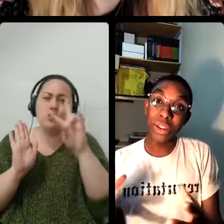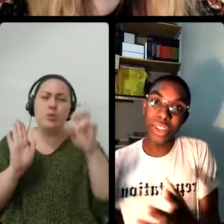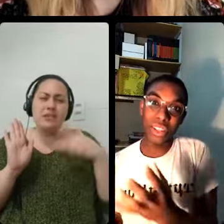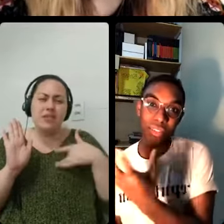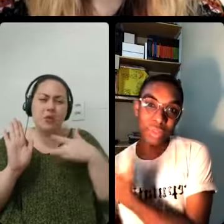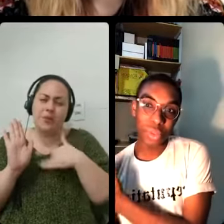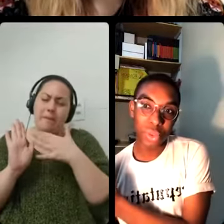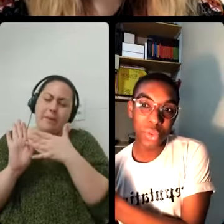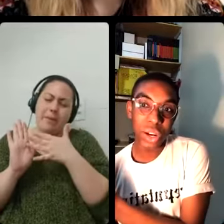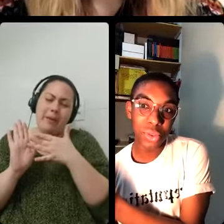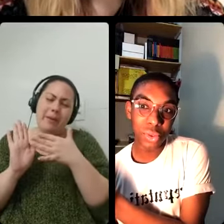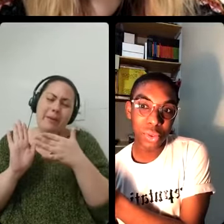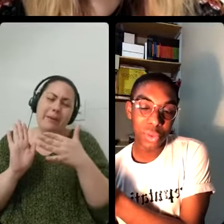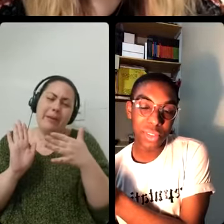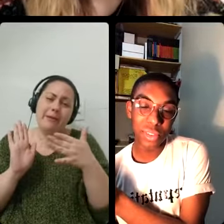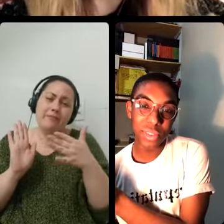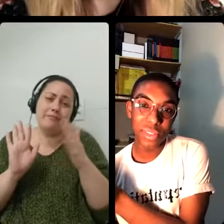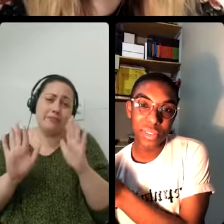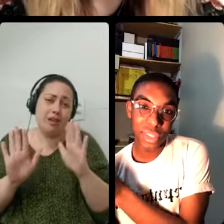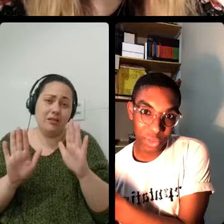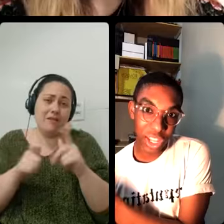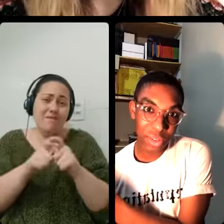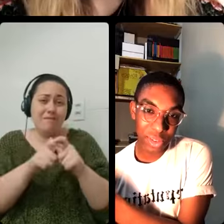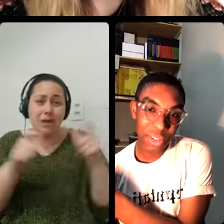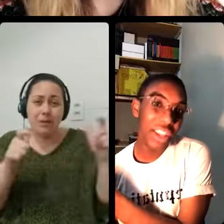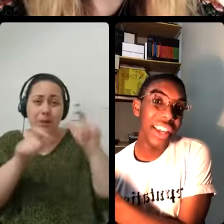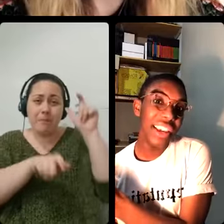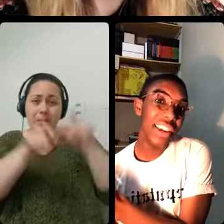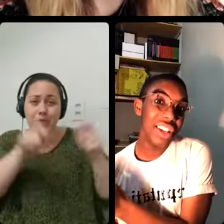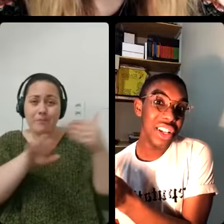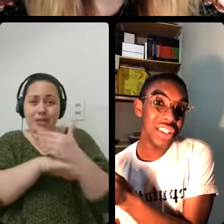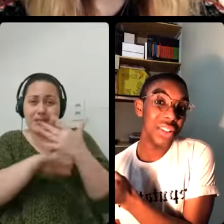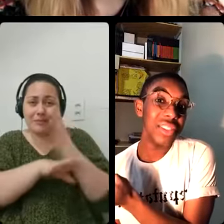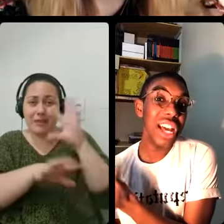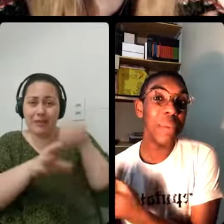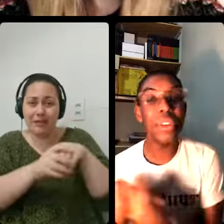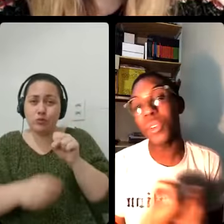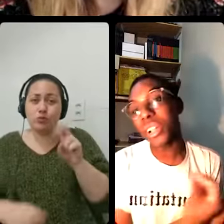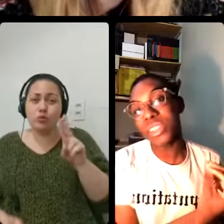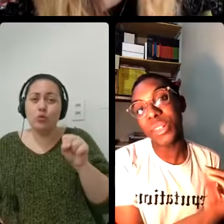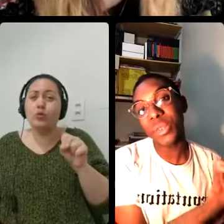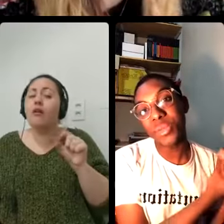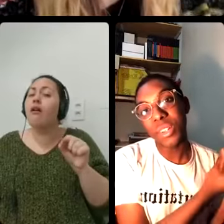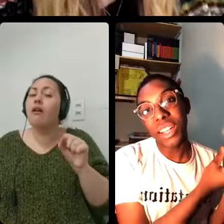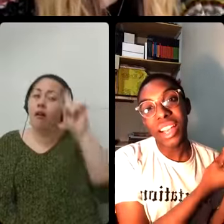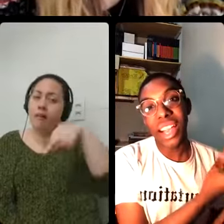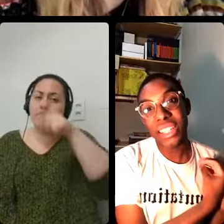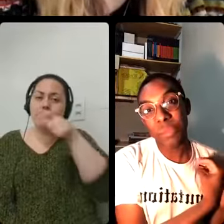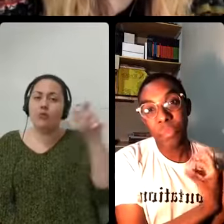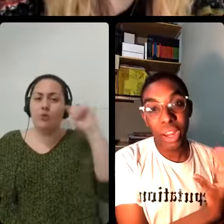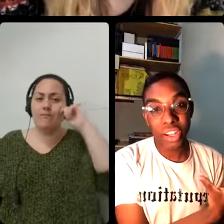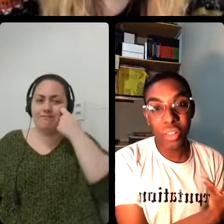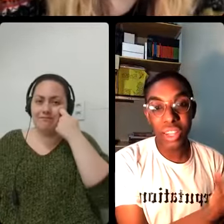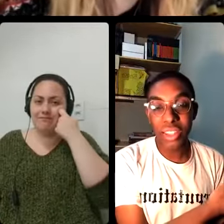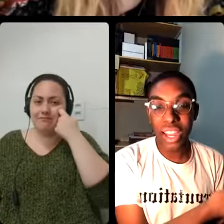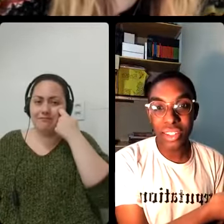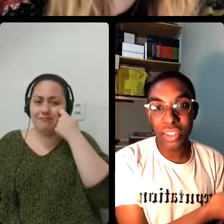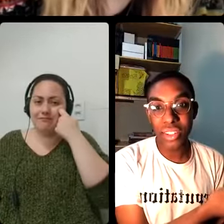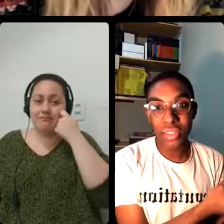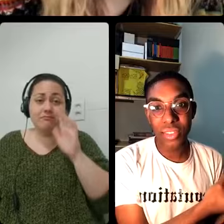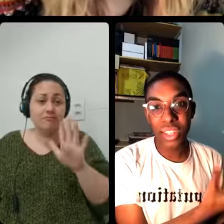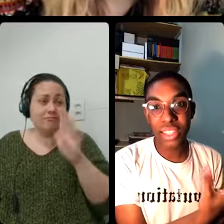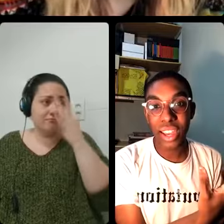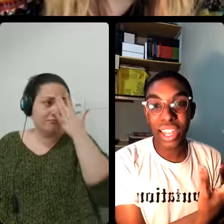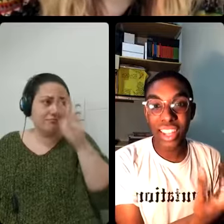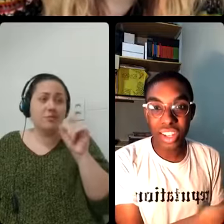a maioria dos usuários do SUS são negros e a gente não sabe quais são as